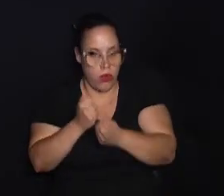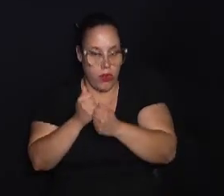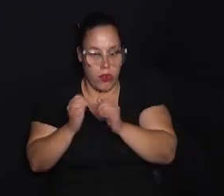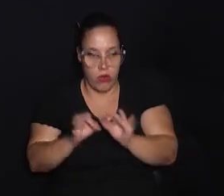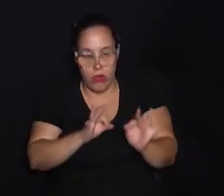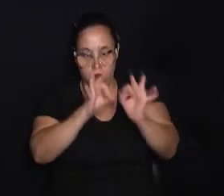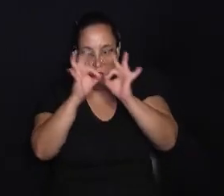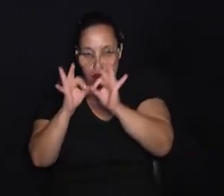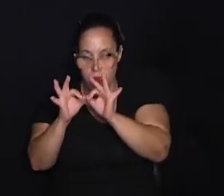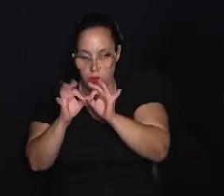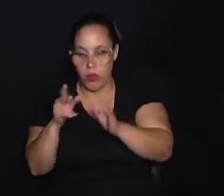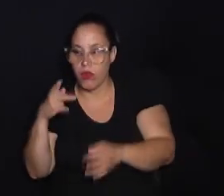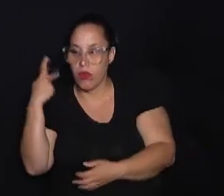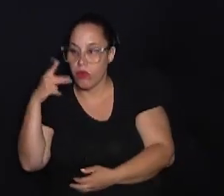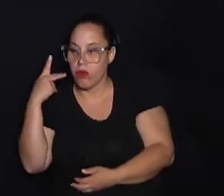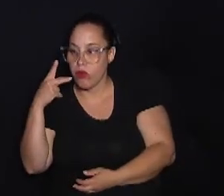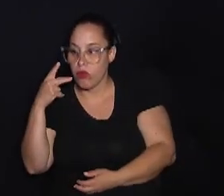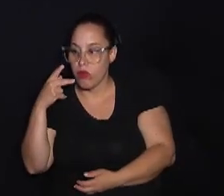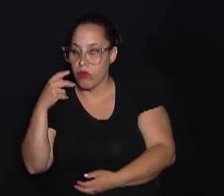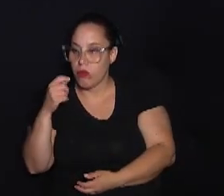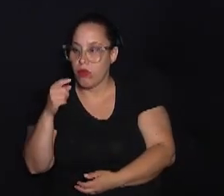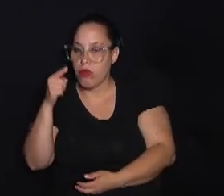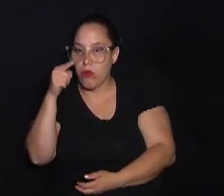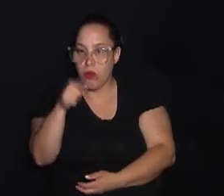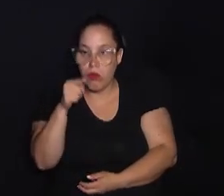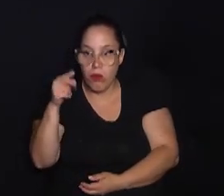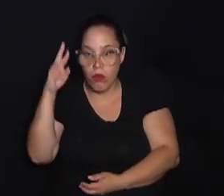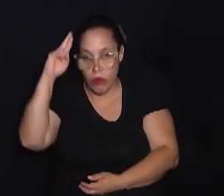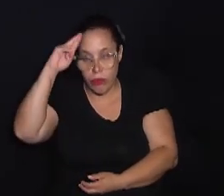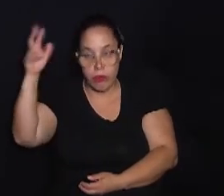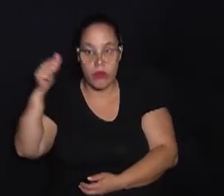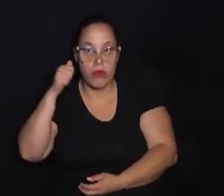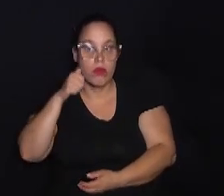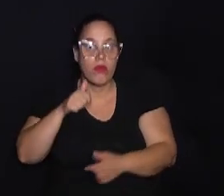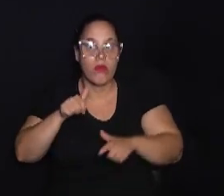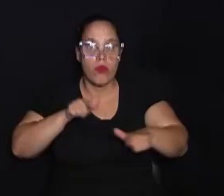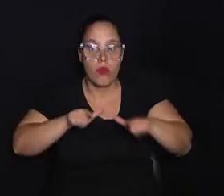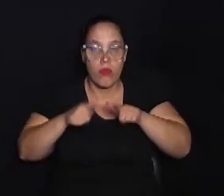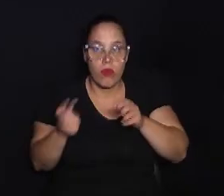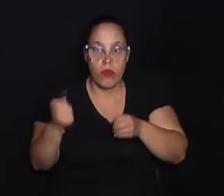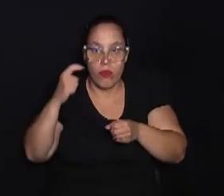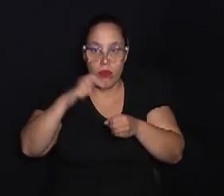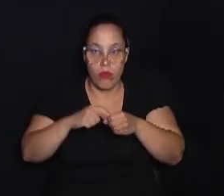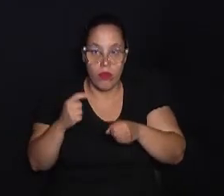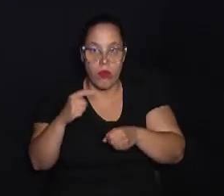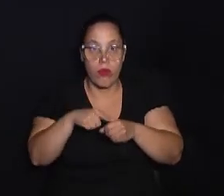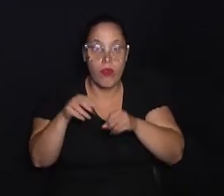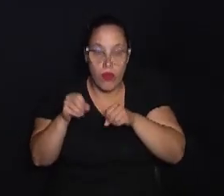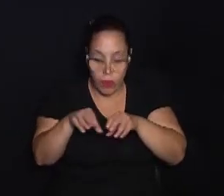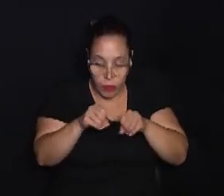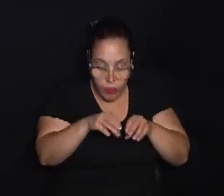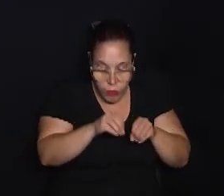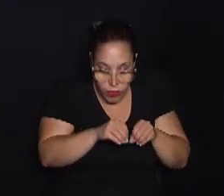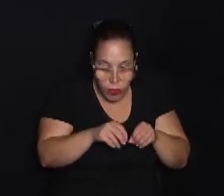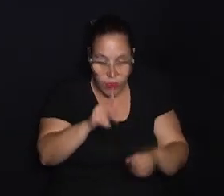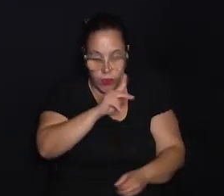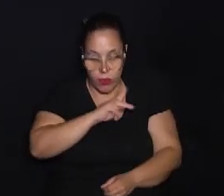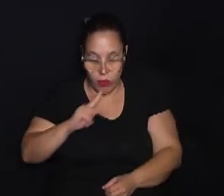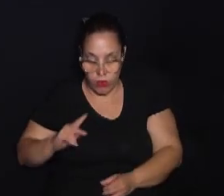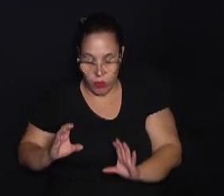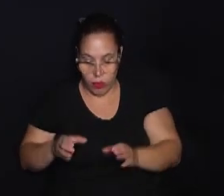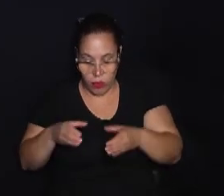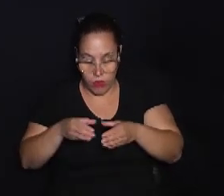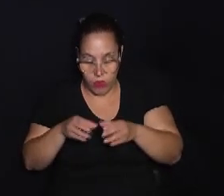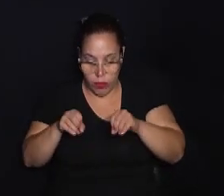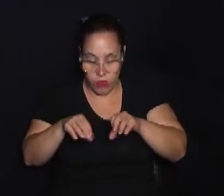acompanha. E, vereadora, a gente pode ver que a senhora sempre trabalha por causas voltadas mais para a educação, né? Que a senhora preside a Comissão